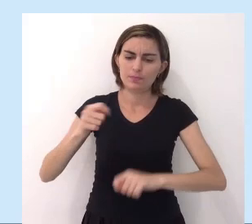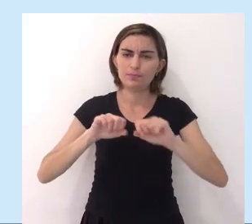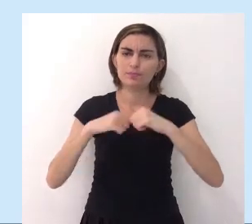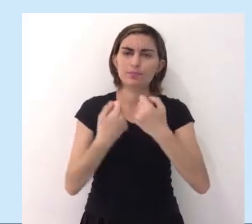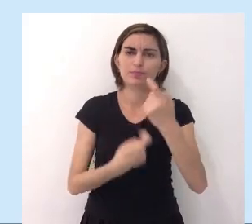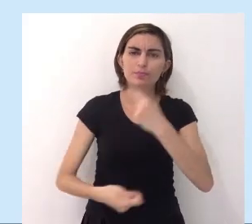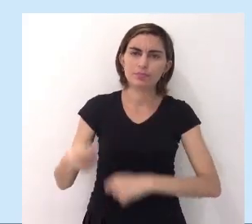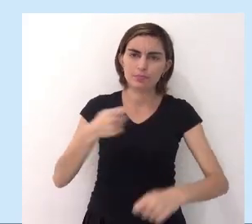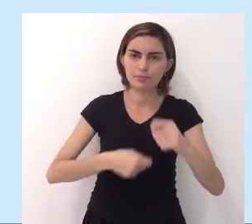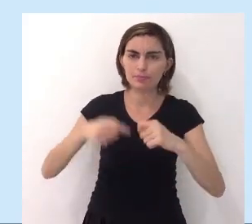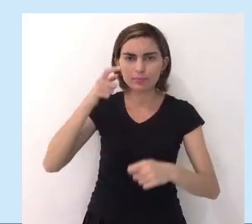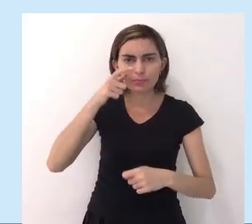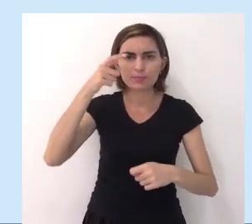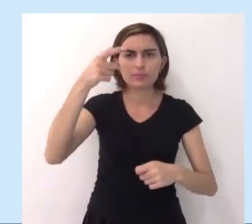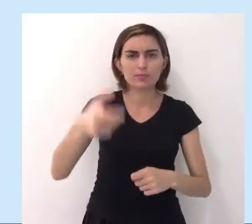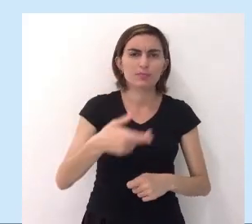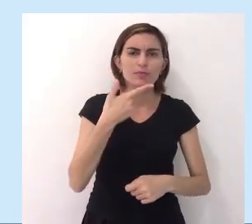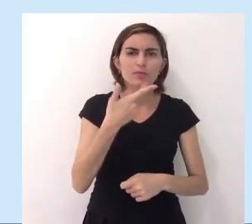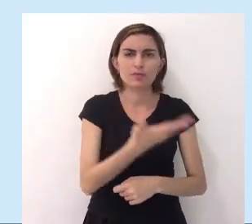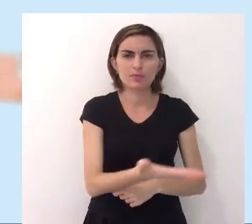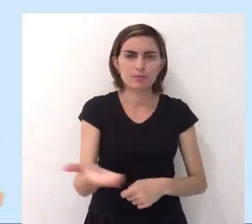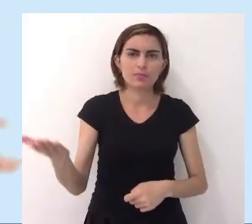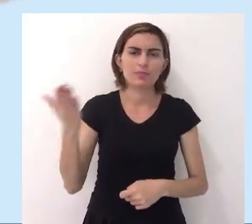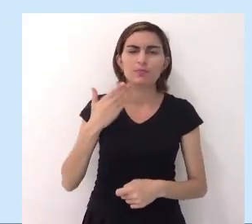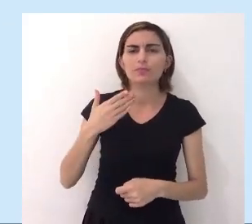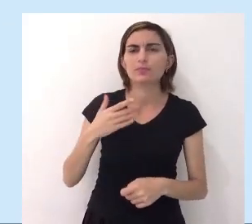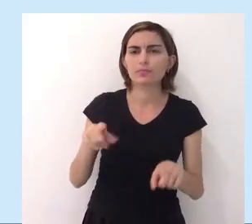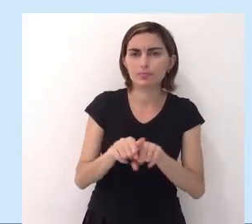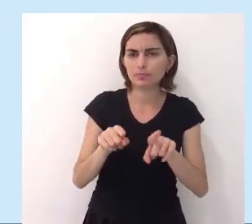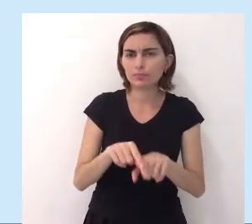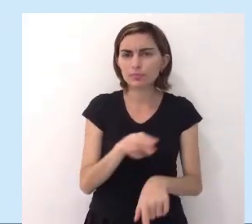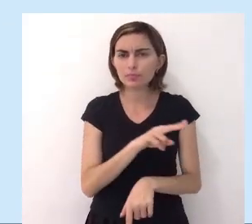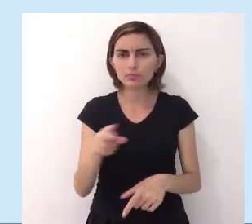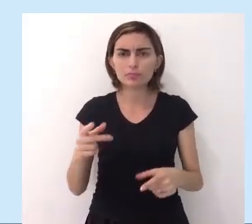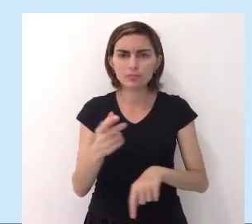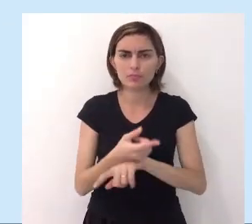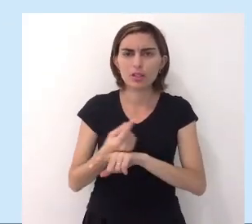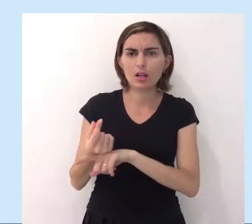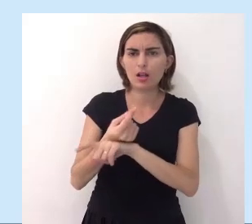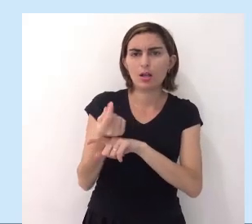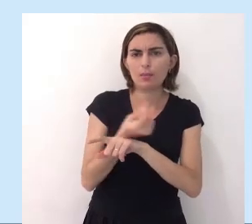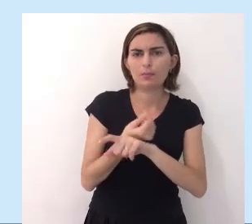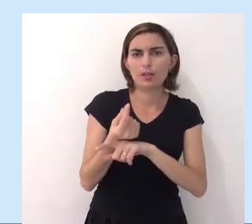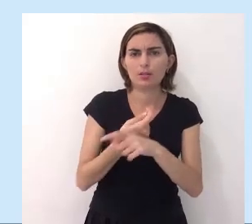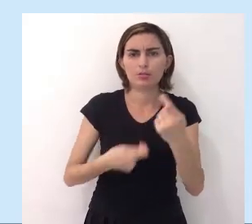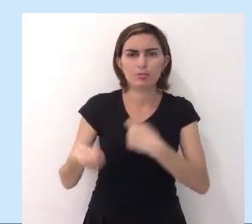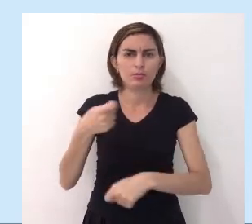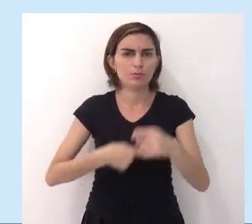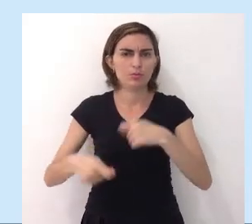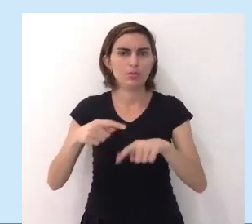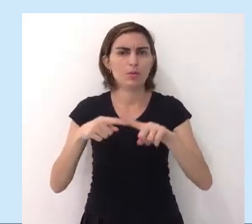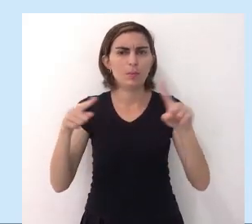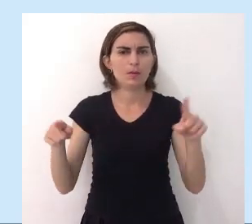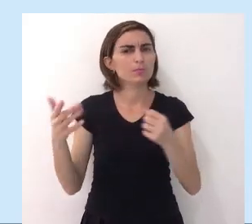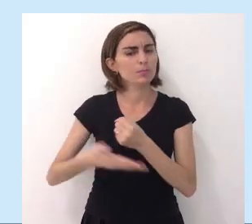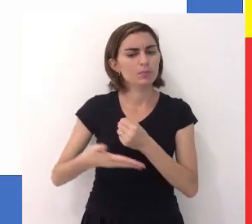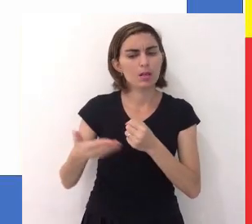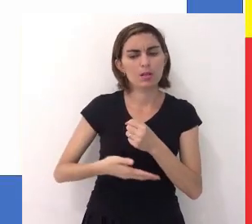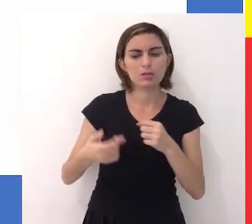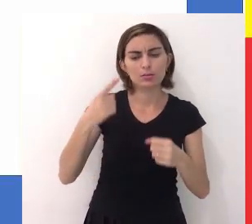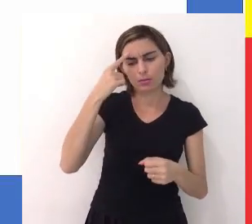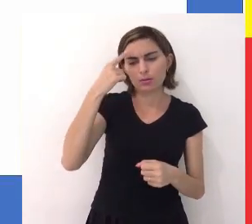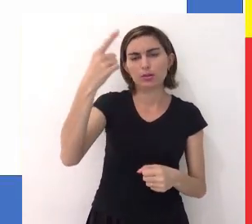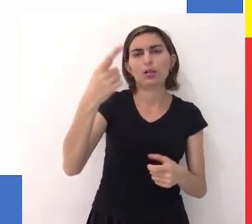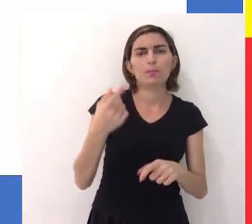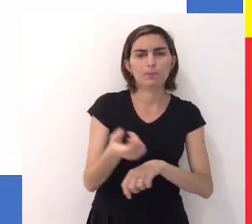que é interessante, tá? Que eu falei para vocês que o mercantilismo também tem o nome de capitalismo comercial, mas qual o básico da